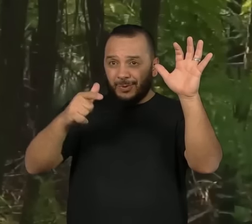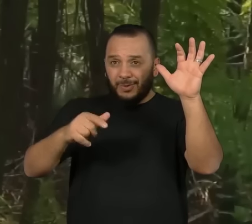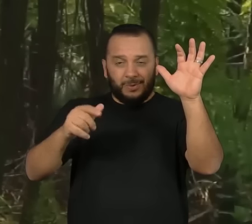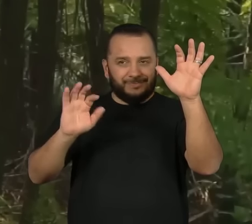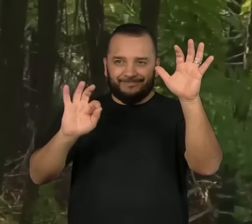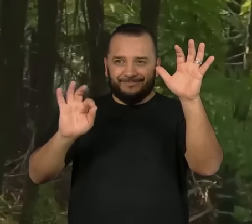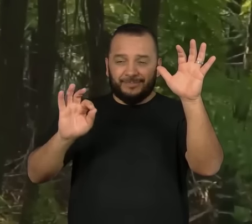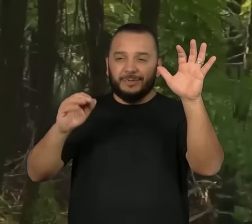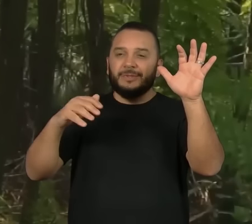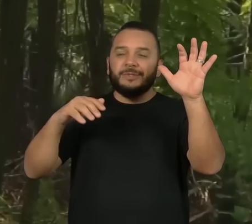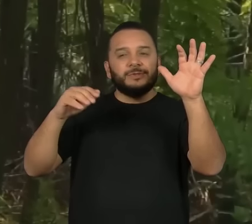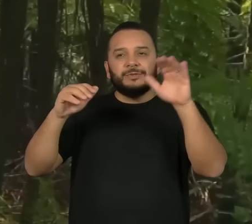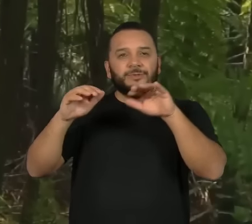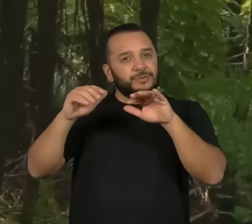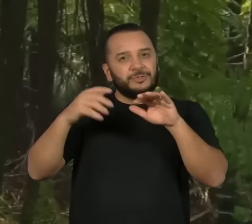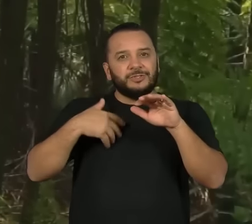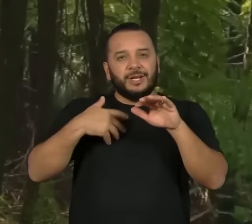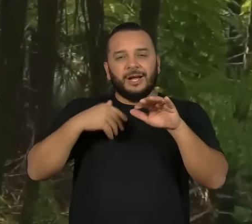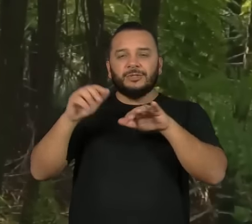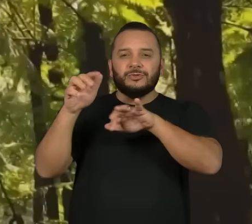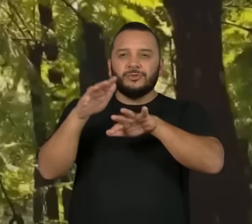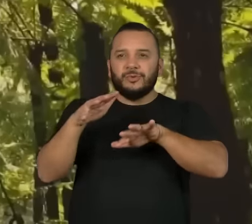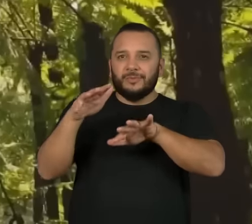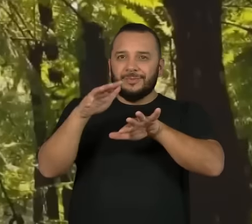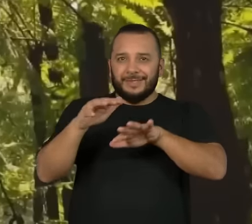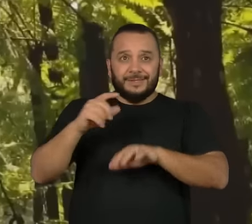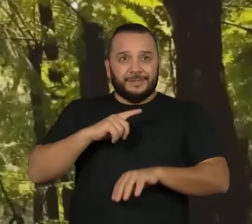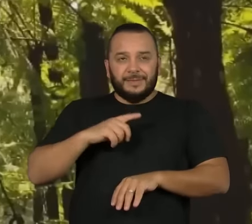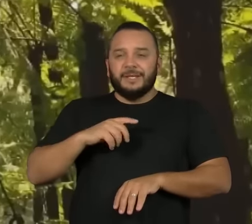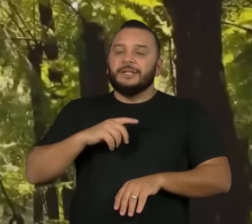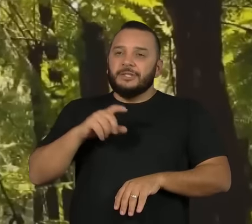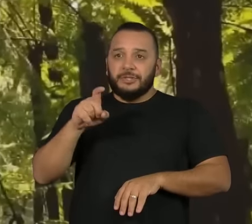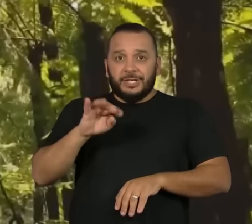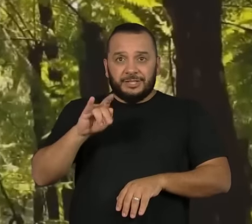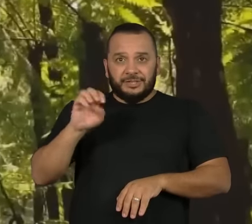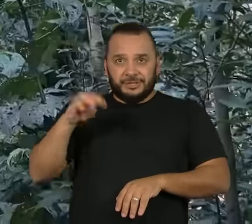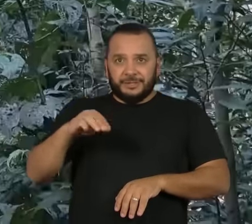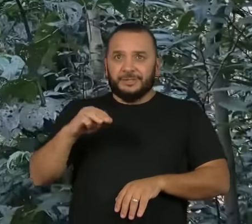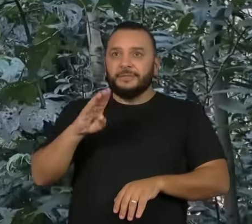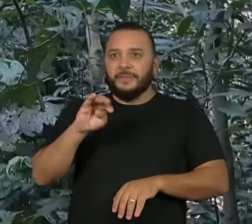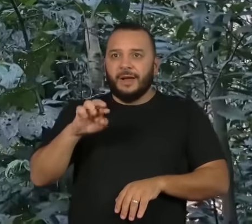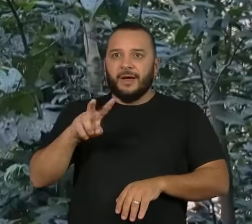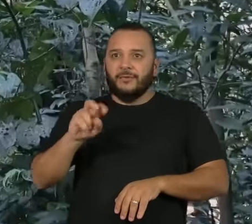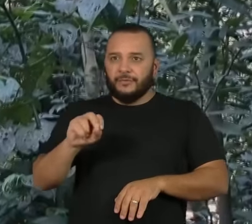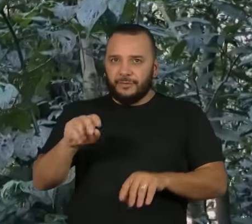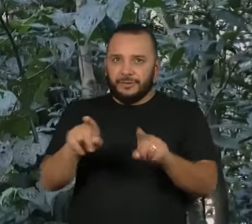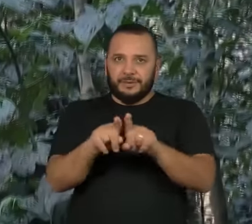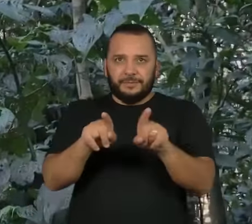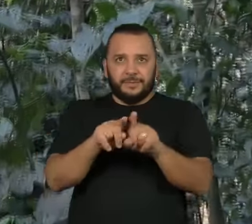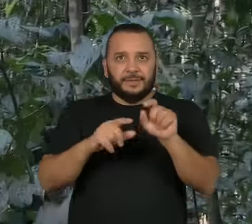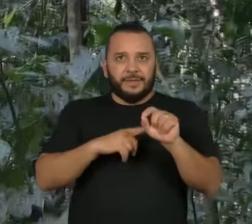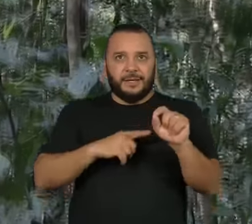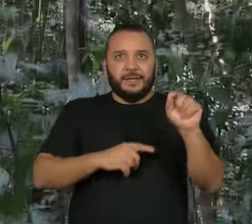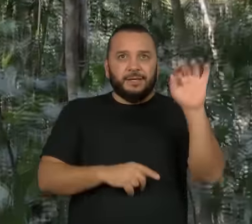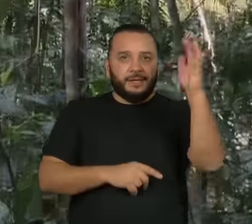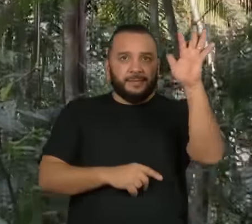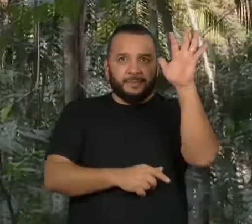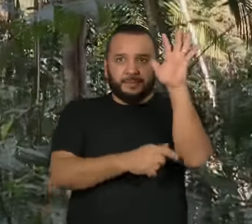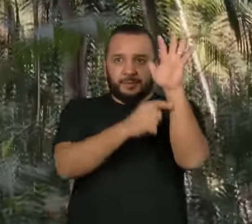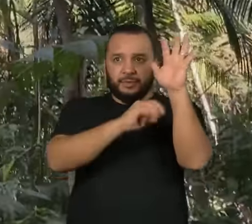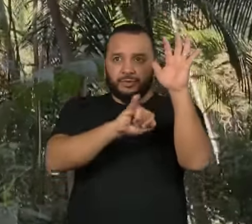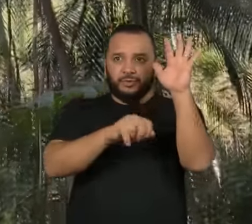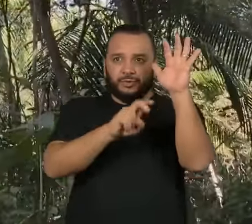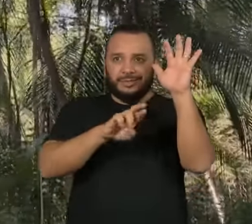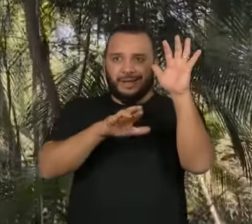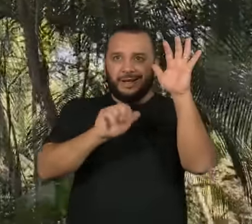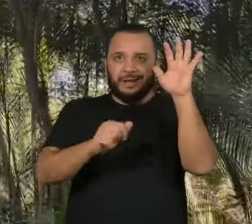Outra sobrevivente é o xaxim bravo, que remonta à pré-história. A palmeira jussara, que foi cortada